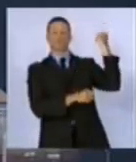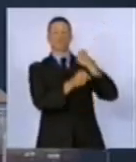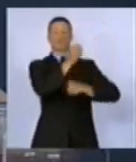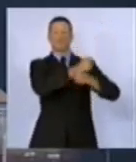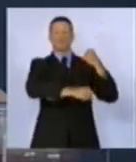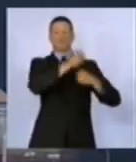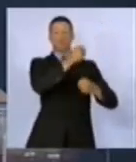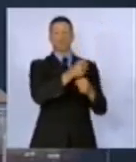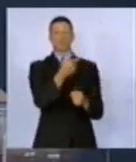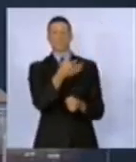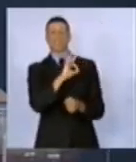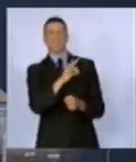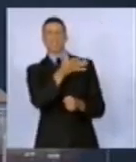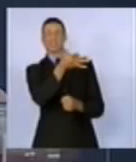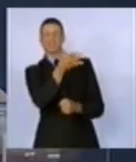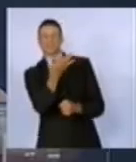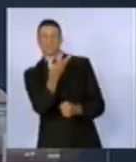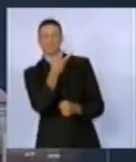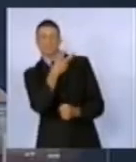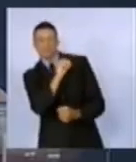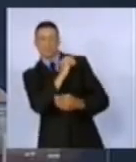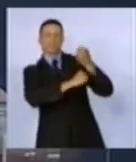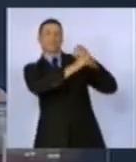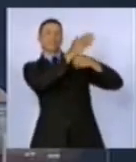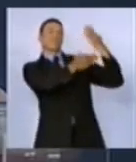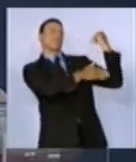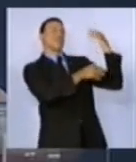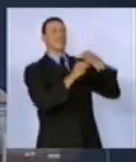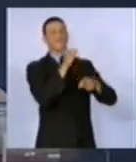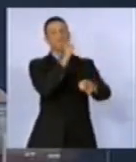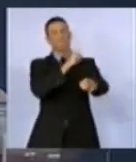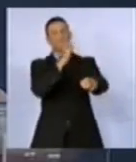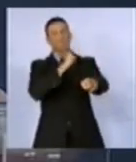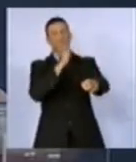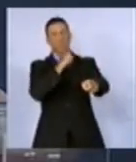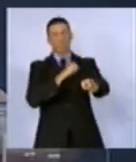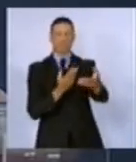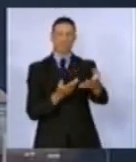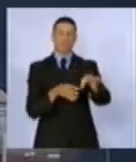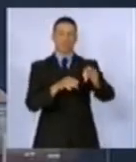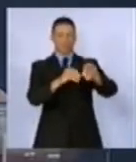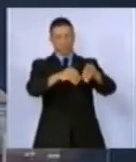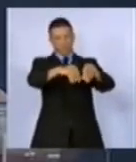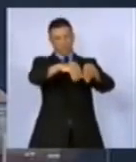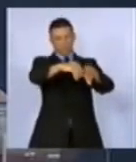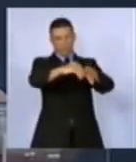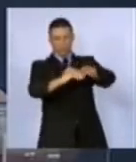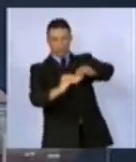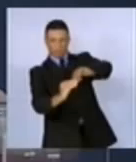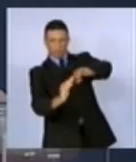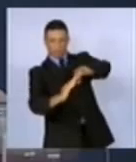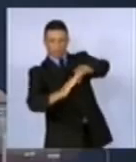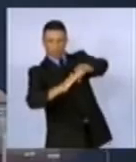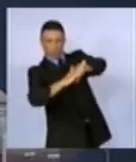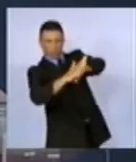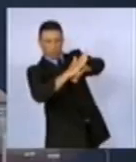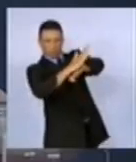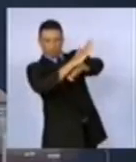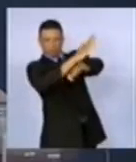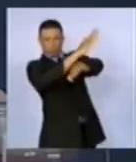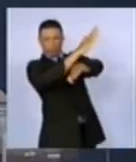30 anos atrás e que existem aí e que ainda tem em suas propriedades algumas terras com a a a declividade